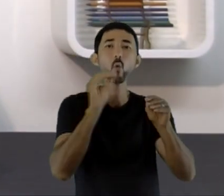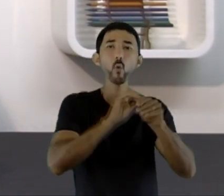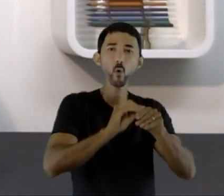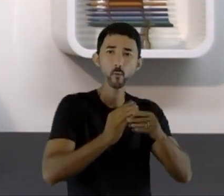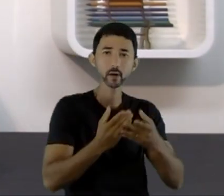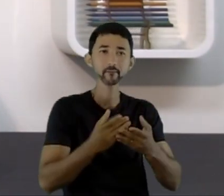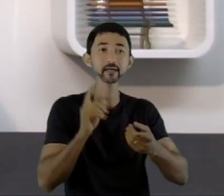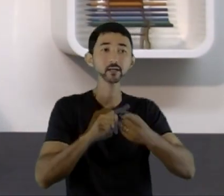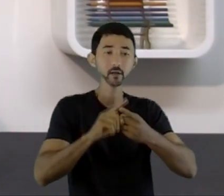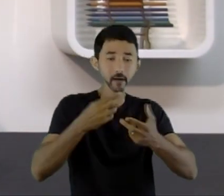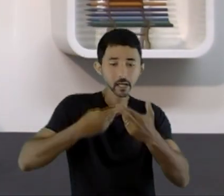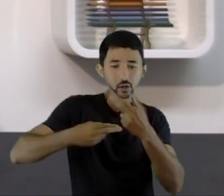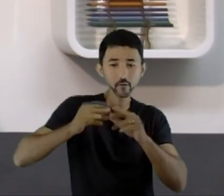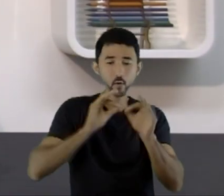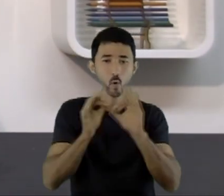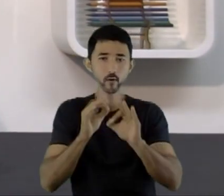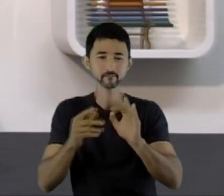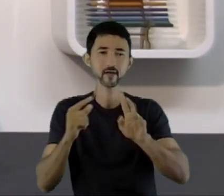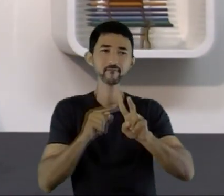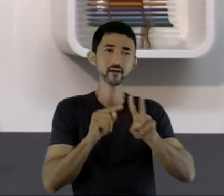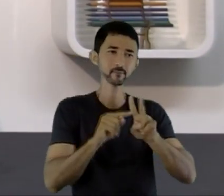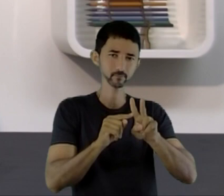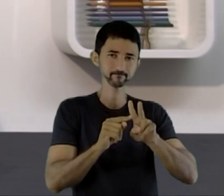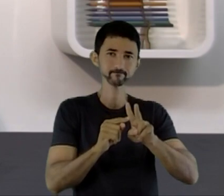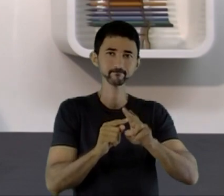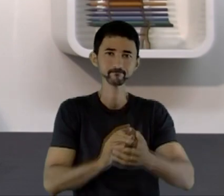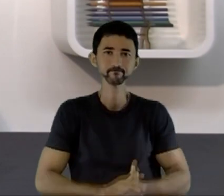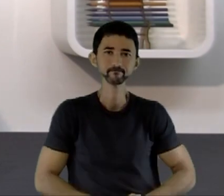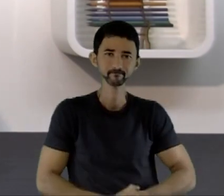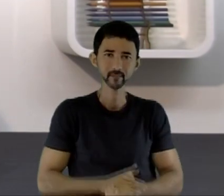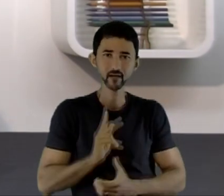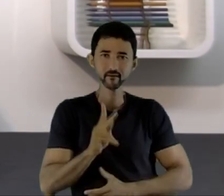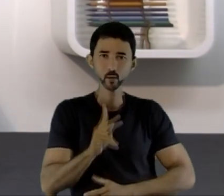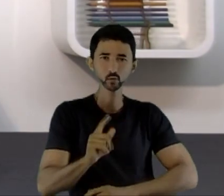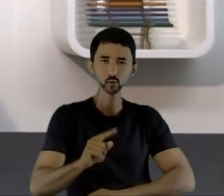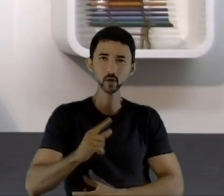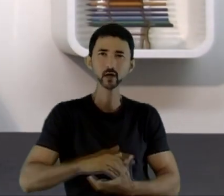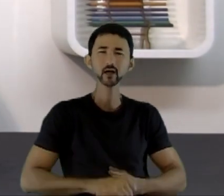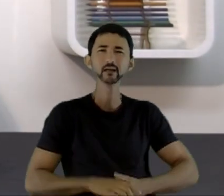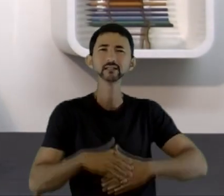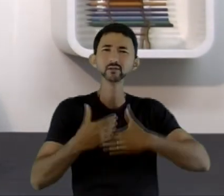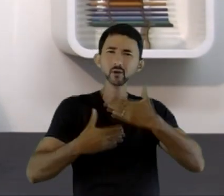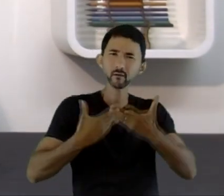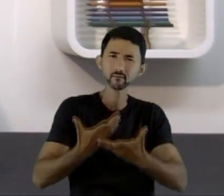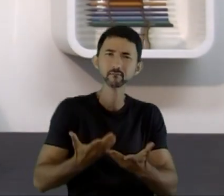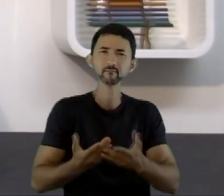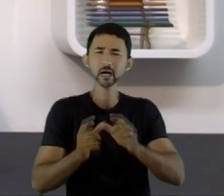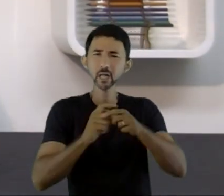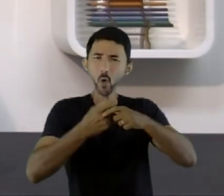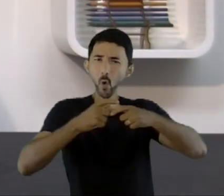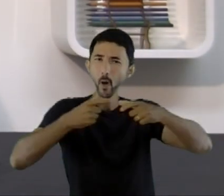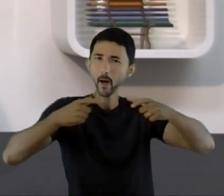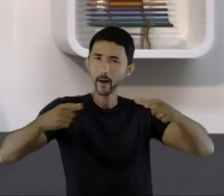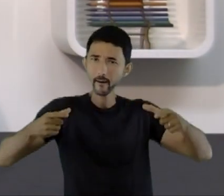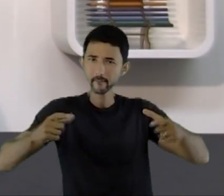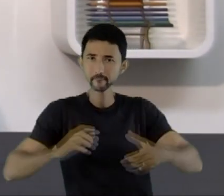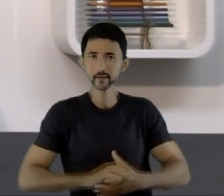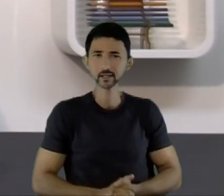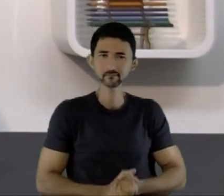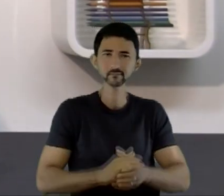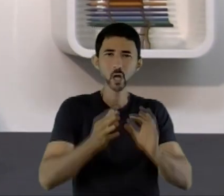complementos e de transitividade verbal. E isso a gente vai continuar tratando de uma forma mais ampla para você